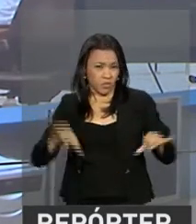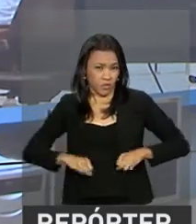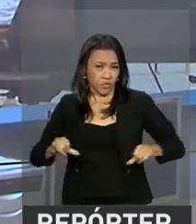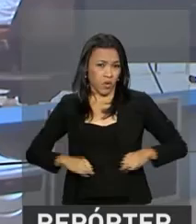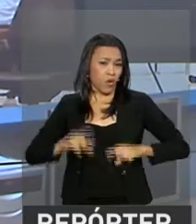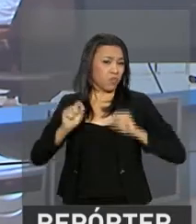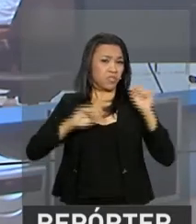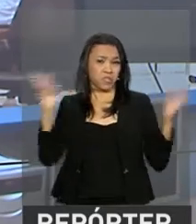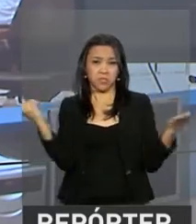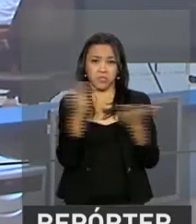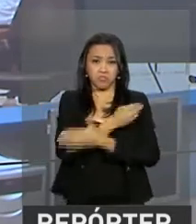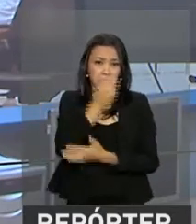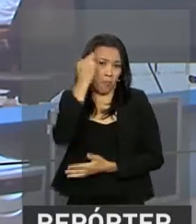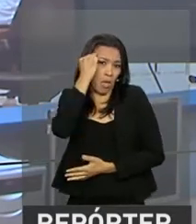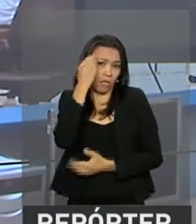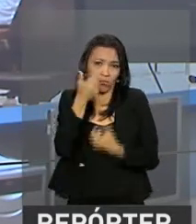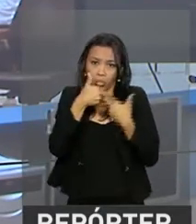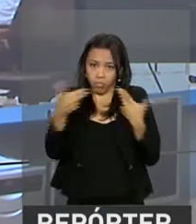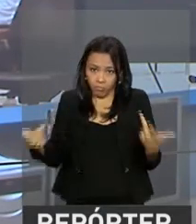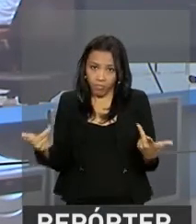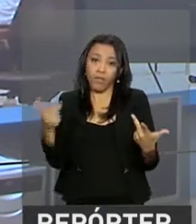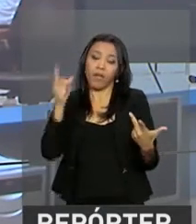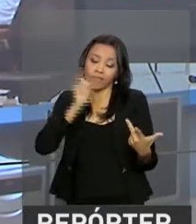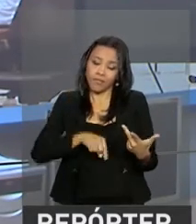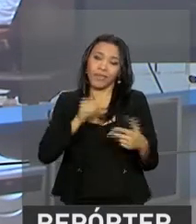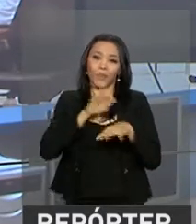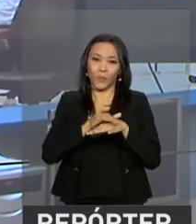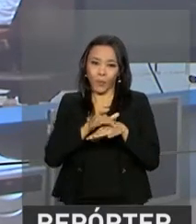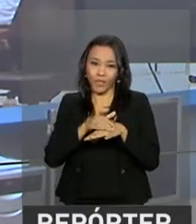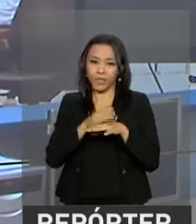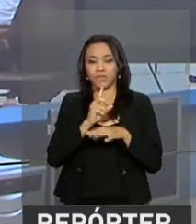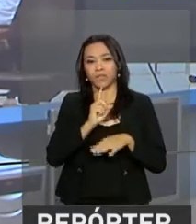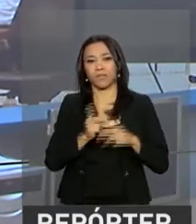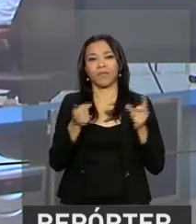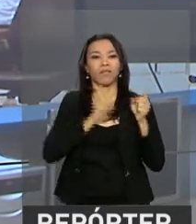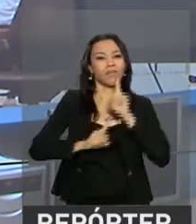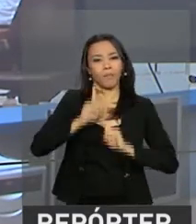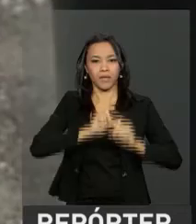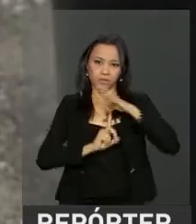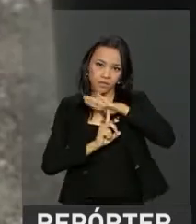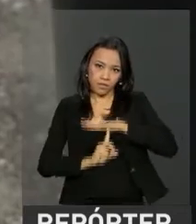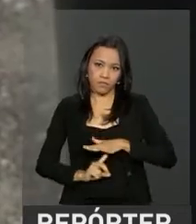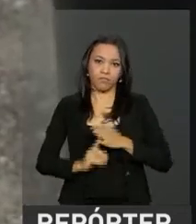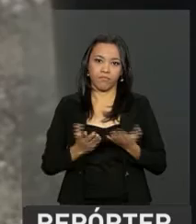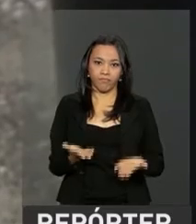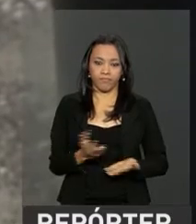mentais. Atenção principalmente a doenças como a depressão.